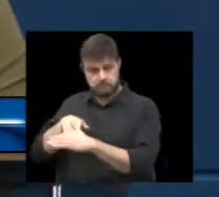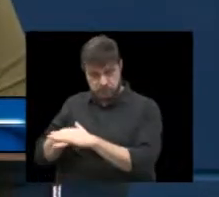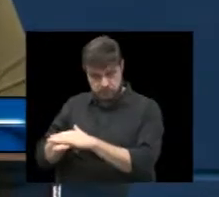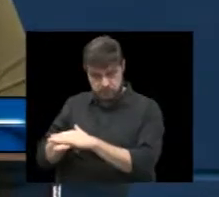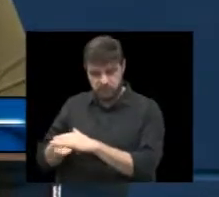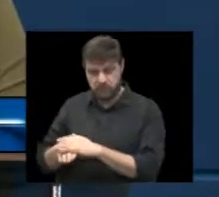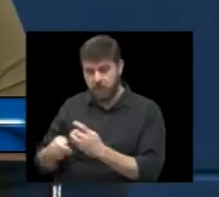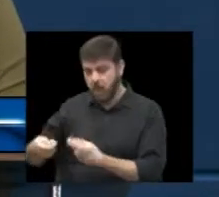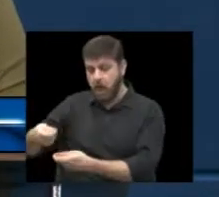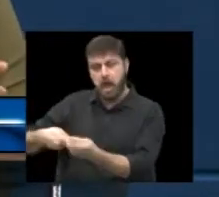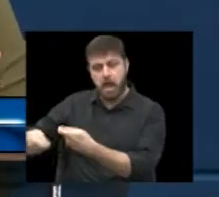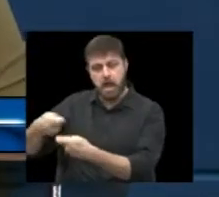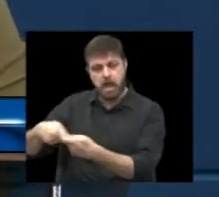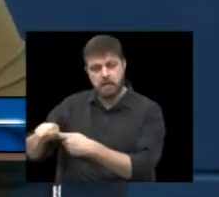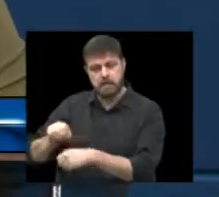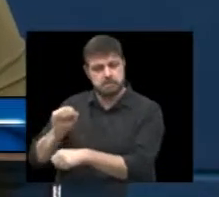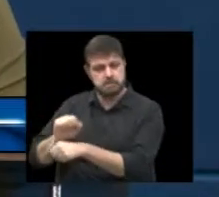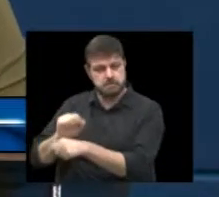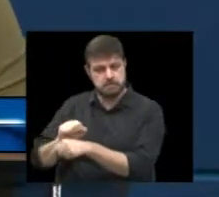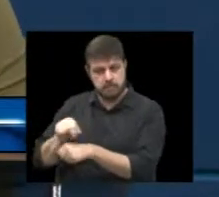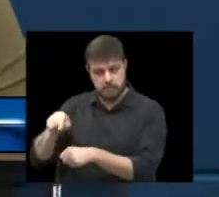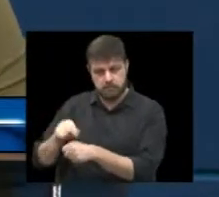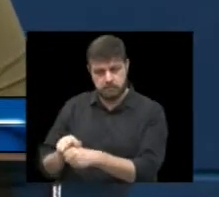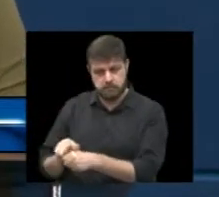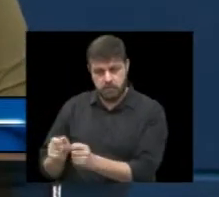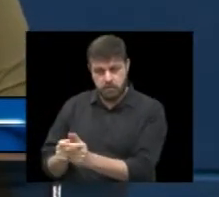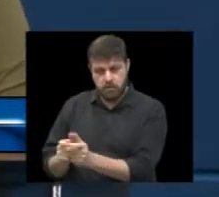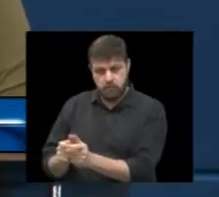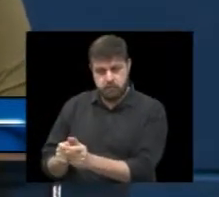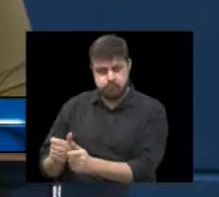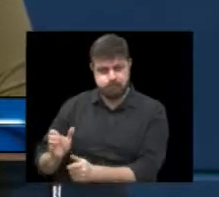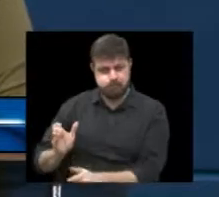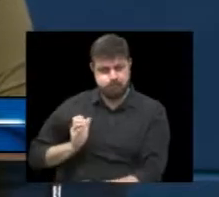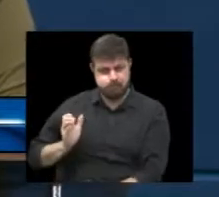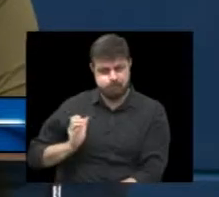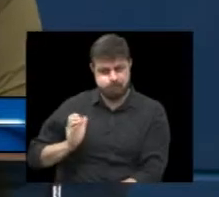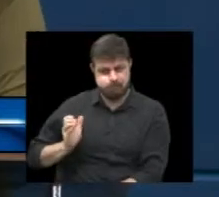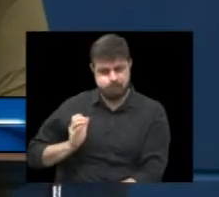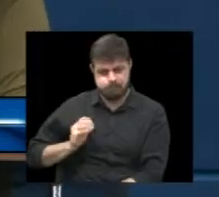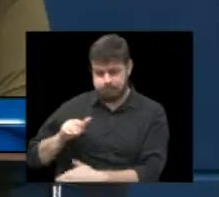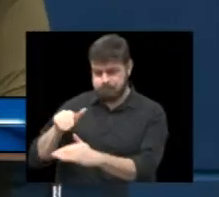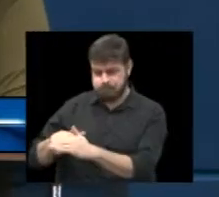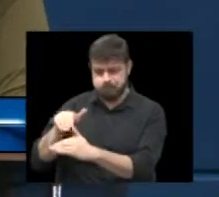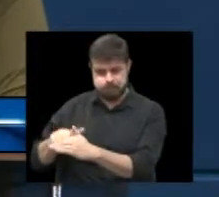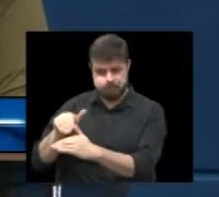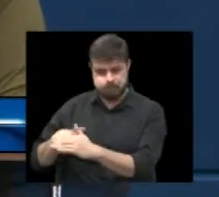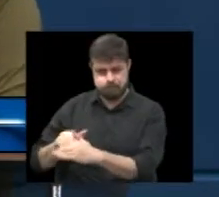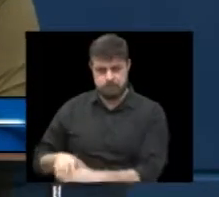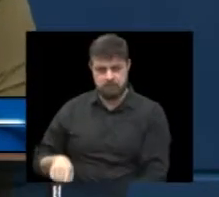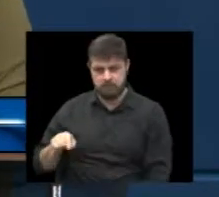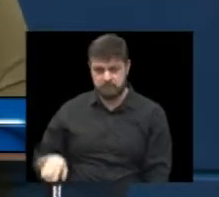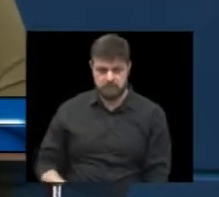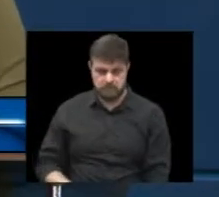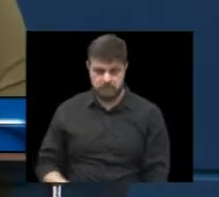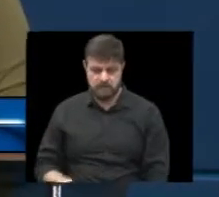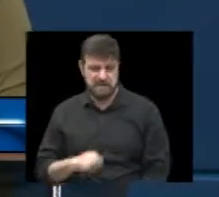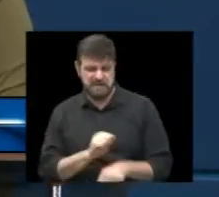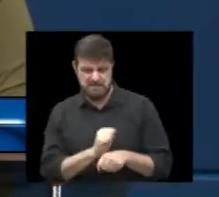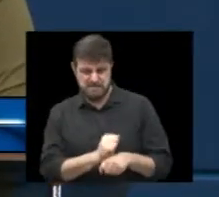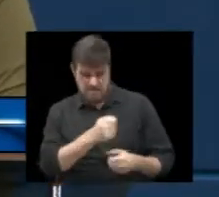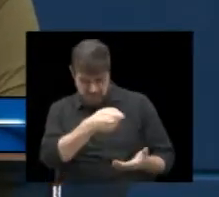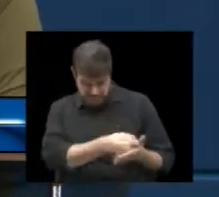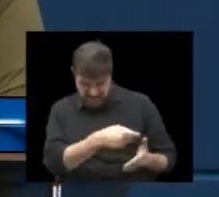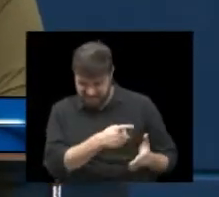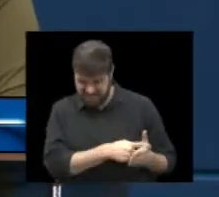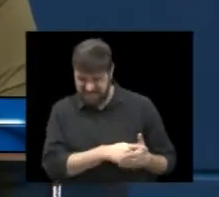no mercado financeiro e especula por não ser, especula em cima do ato de não pagar uma dívida que ela